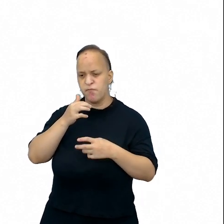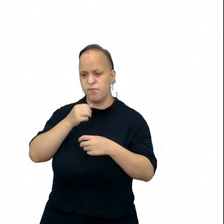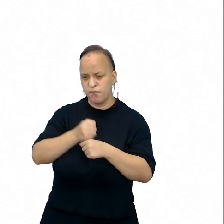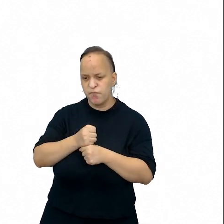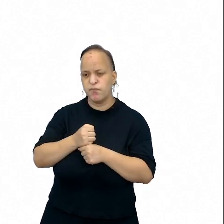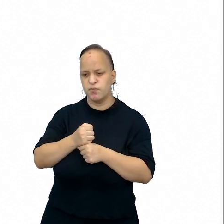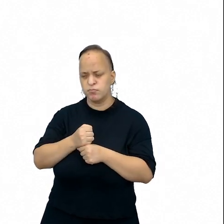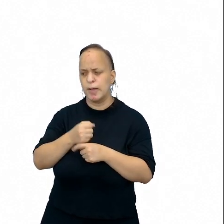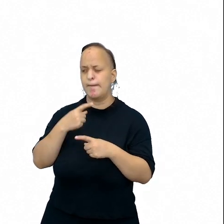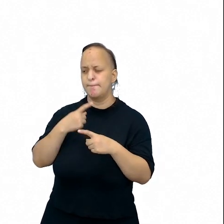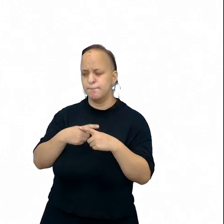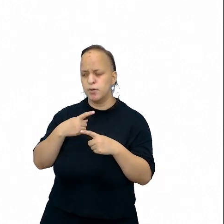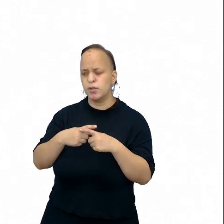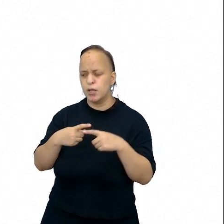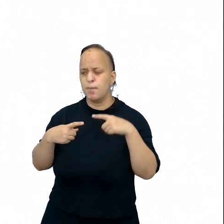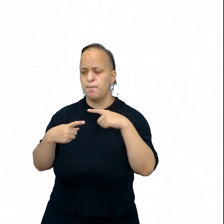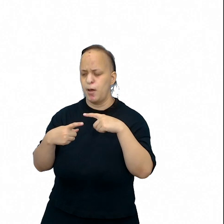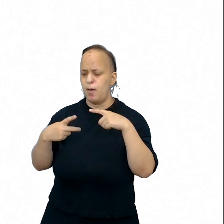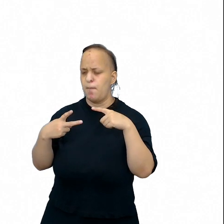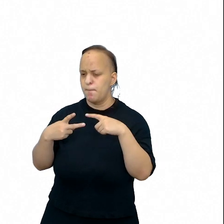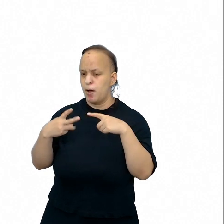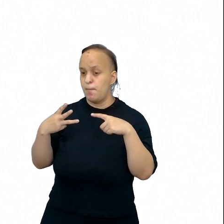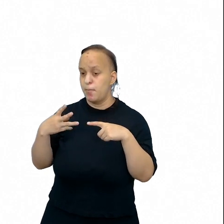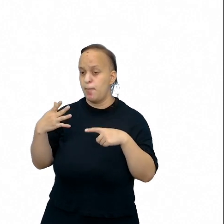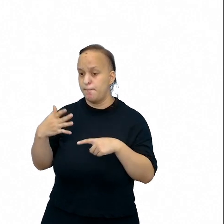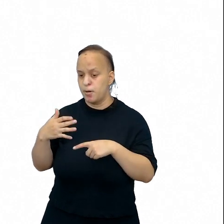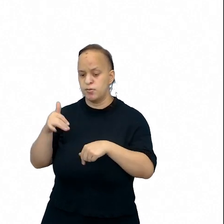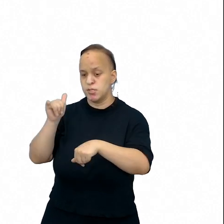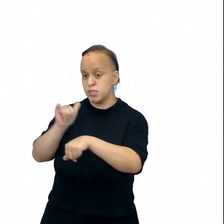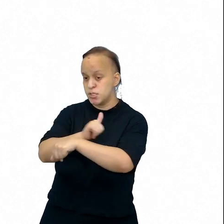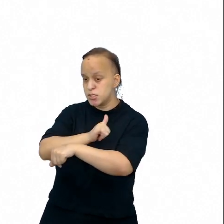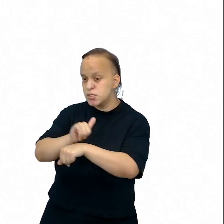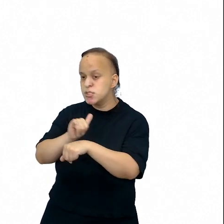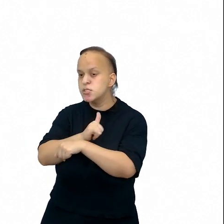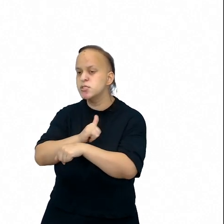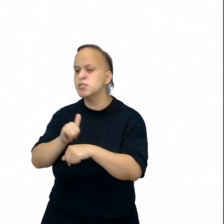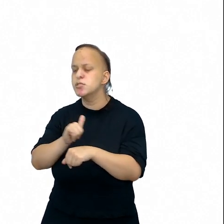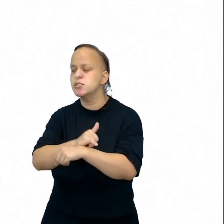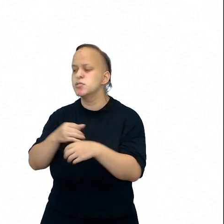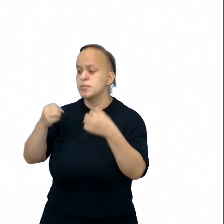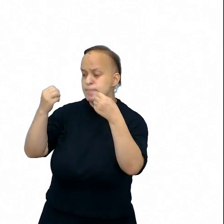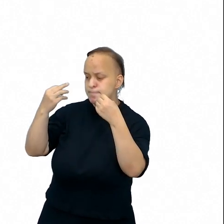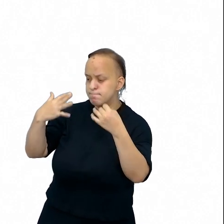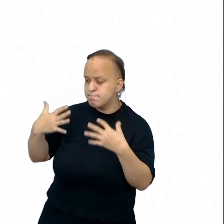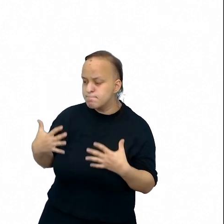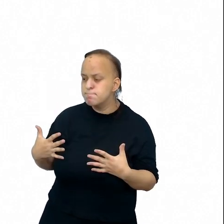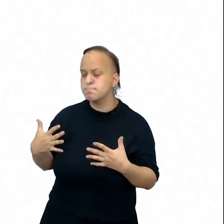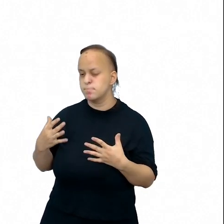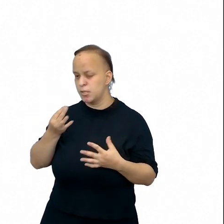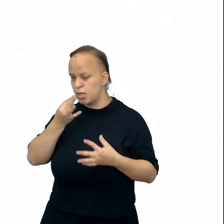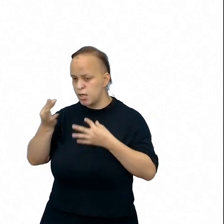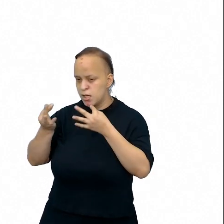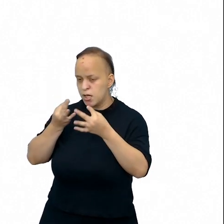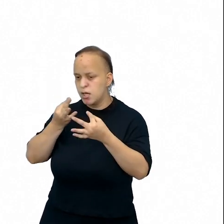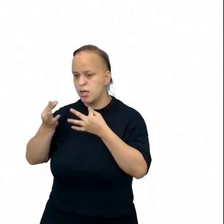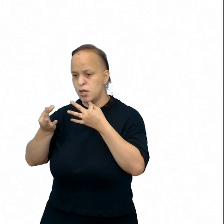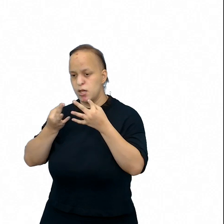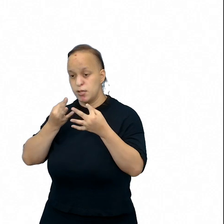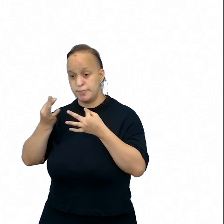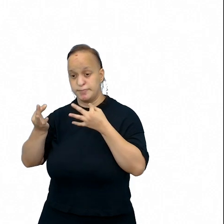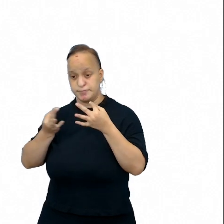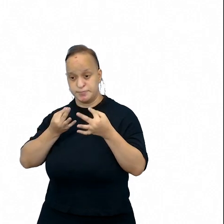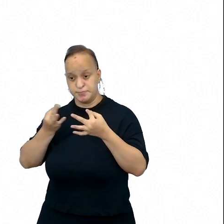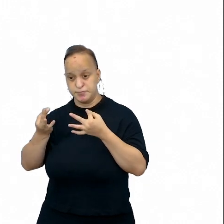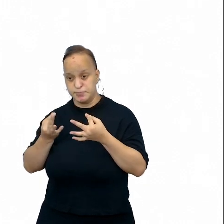interações entre os estudantes que mobilizam estratégias argumentativas para defender os posicionamentos críticos. Aí nós